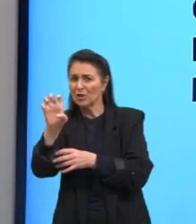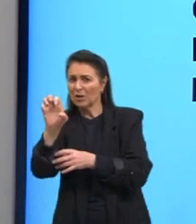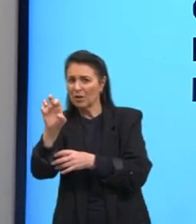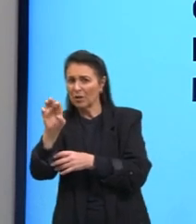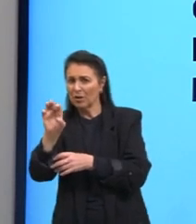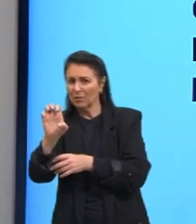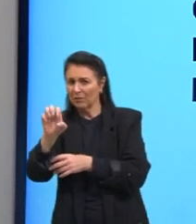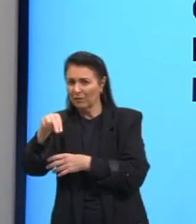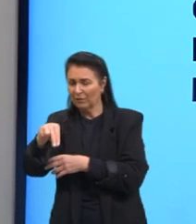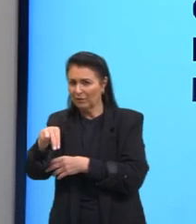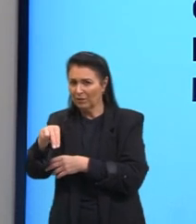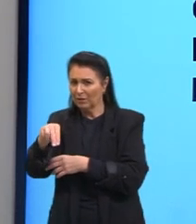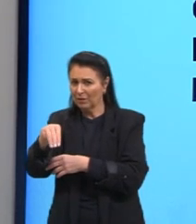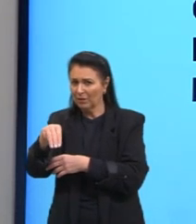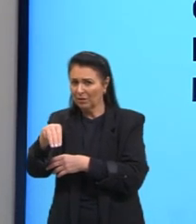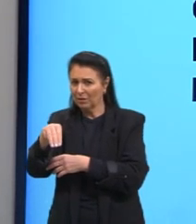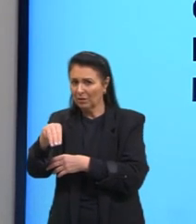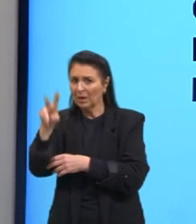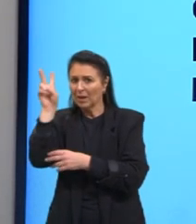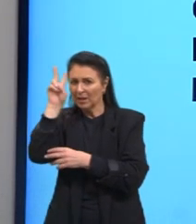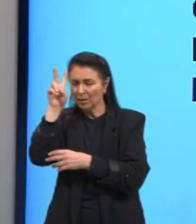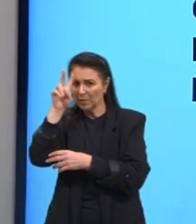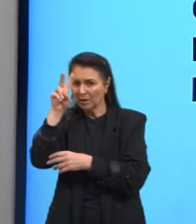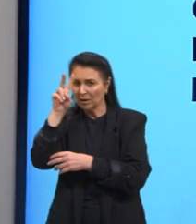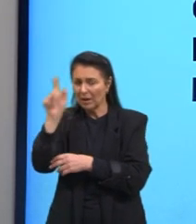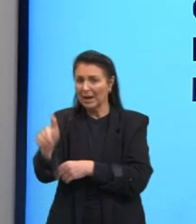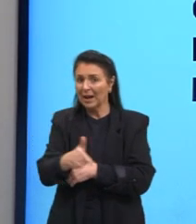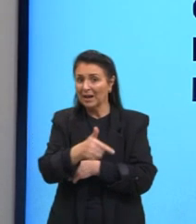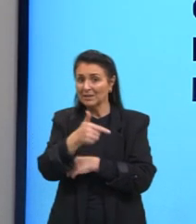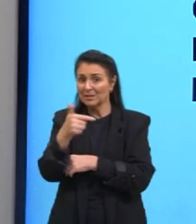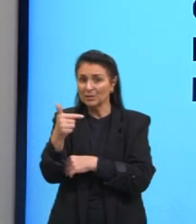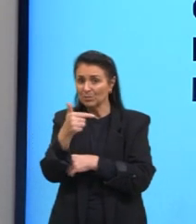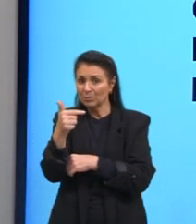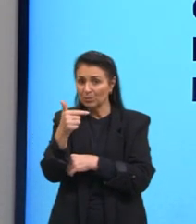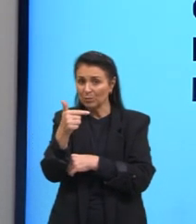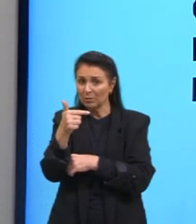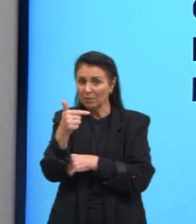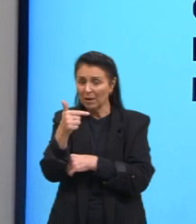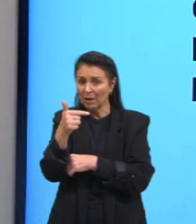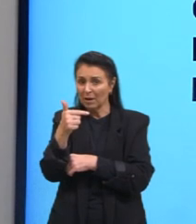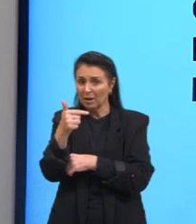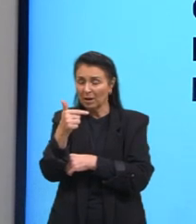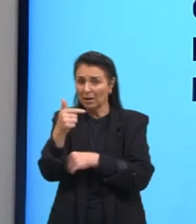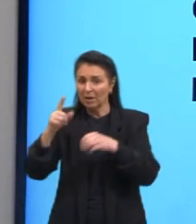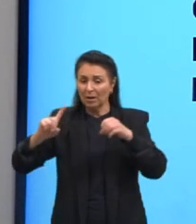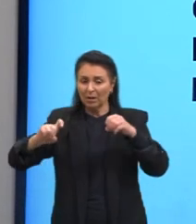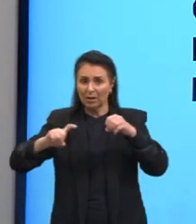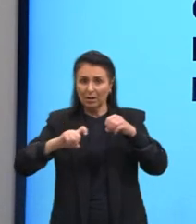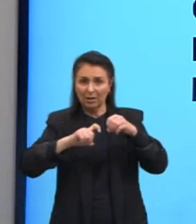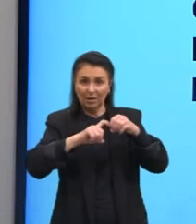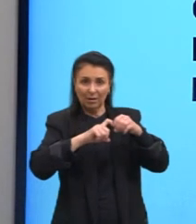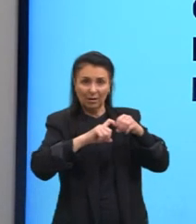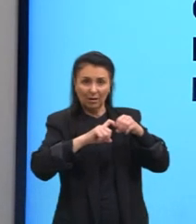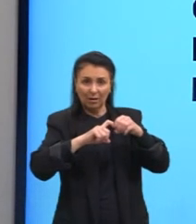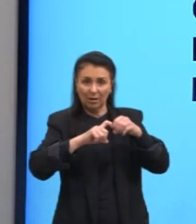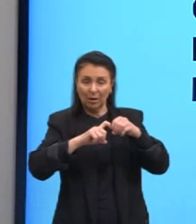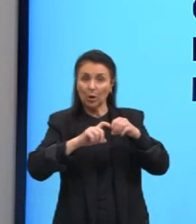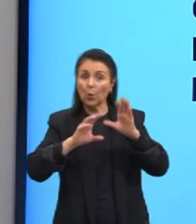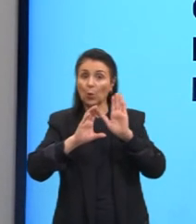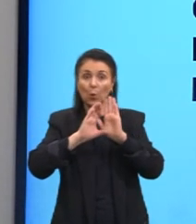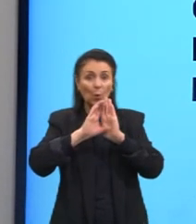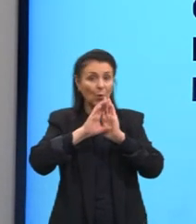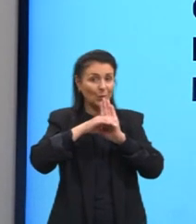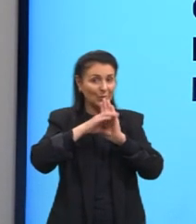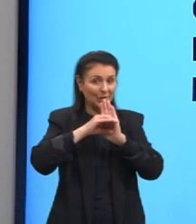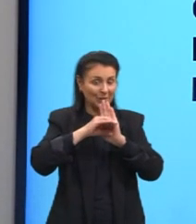para que que serve a segunda fertilização que resulta num tecido triplóide o conceito por isso que conceito importante na Biologia